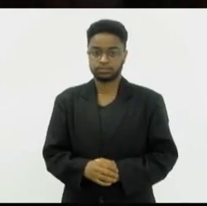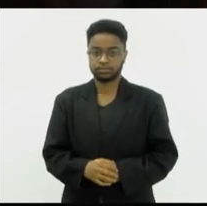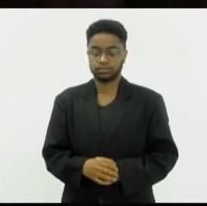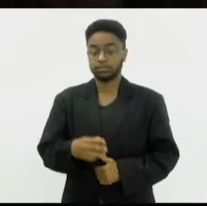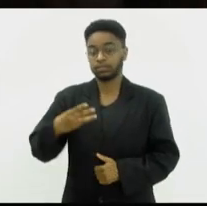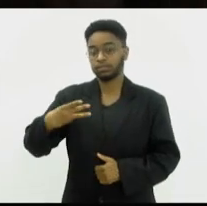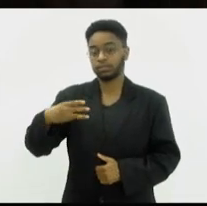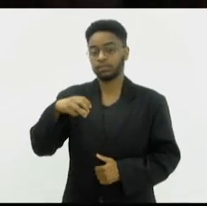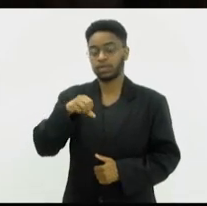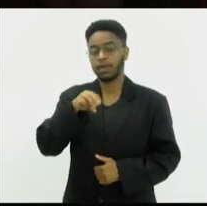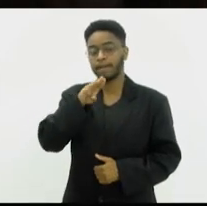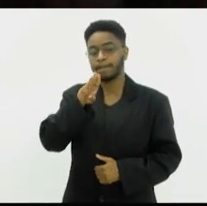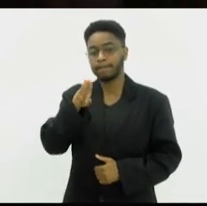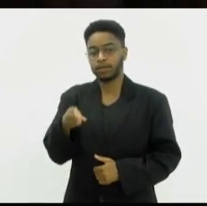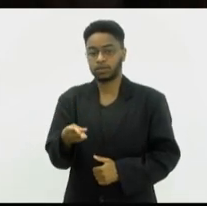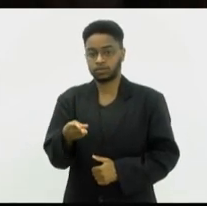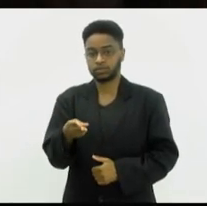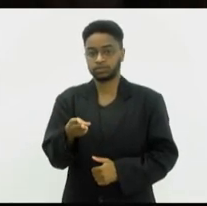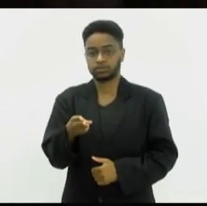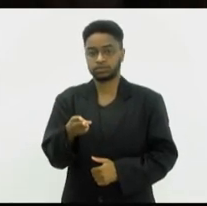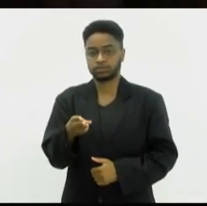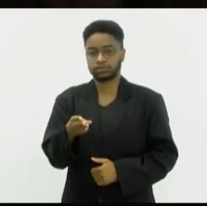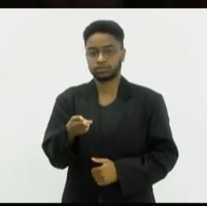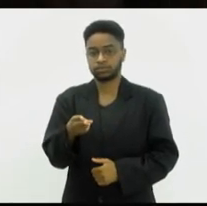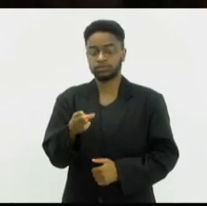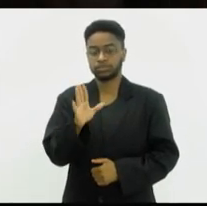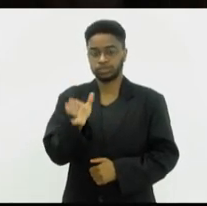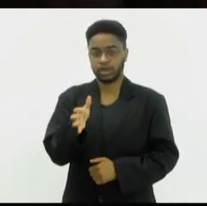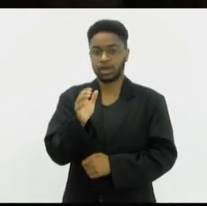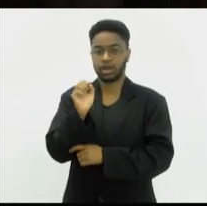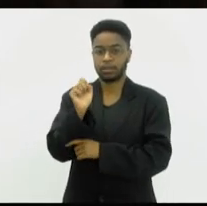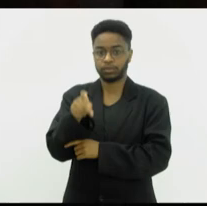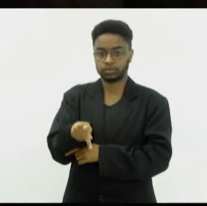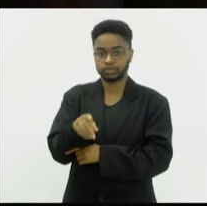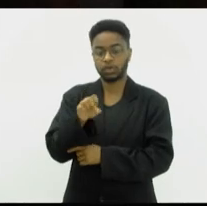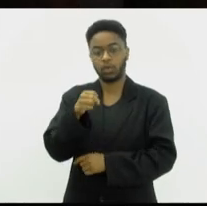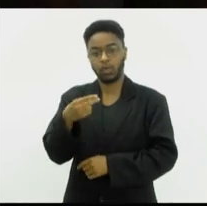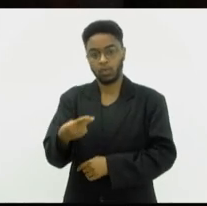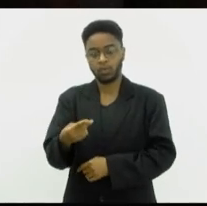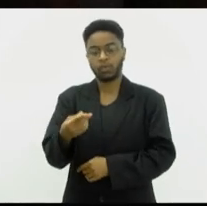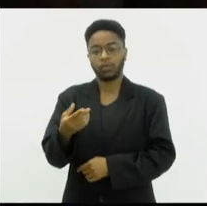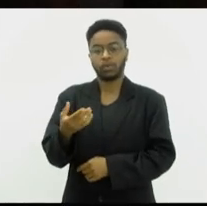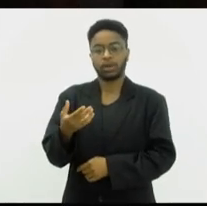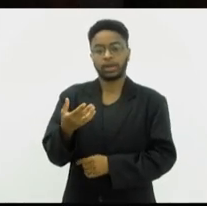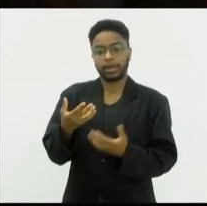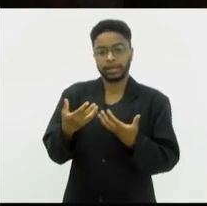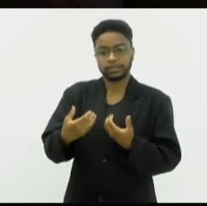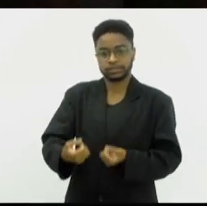39 milhões são aposentados ou pensionistas.